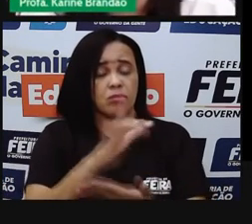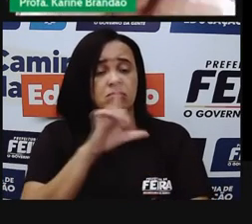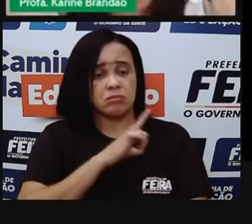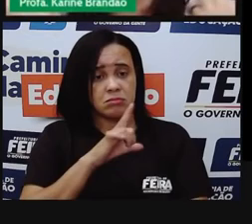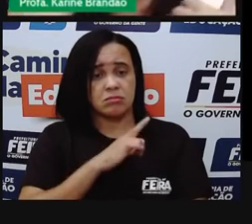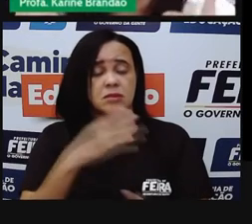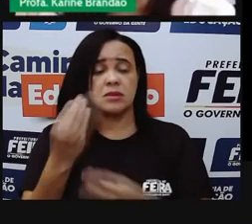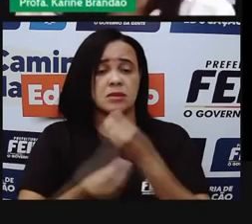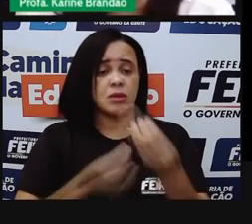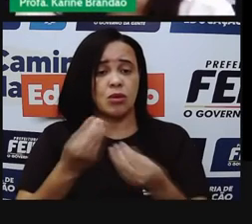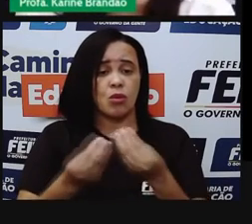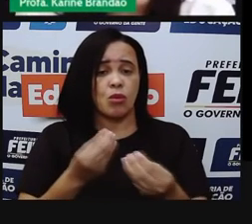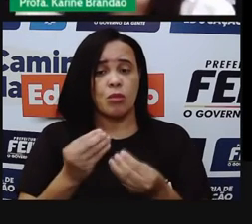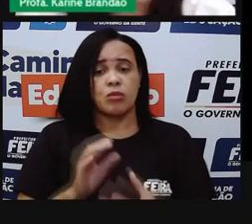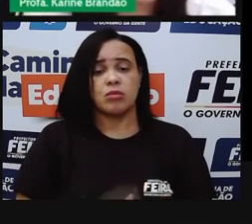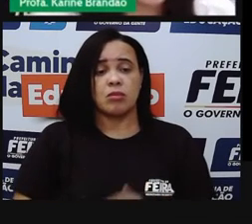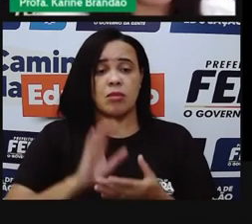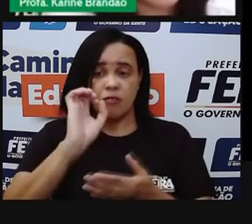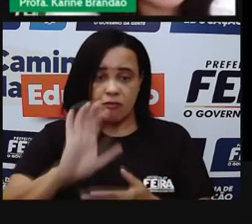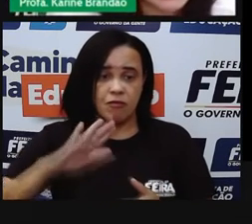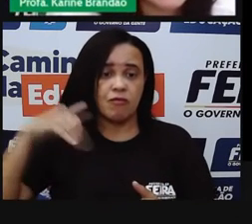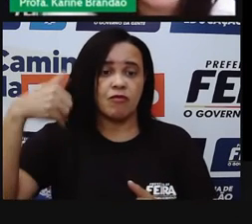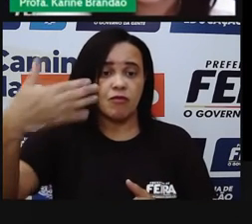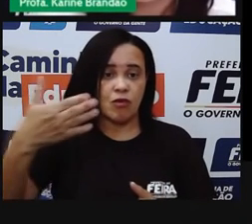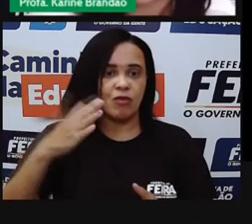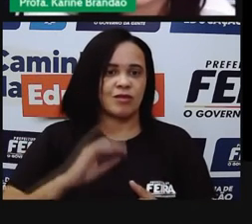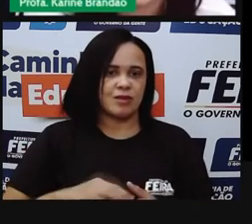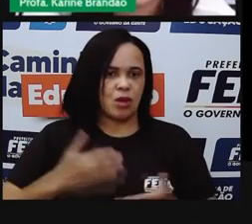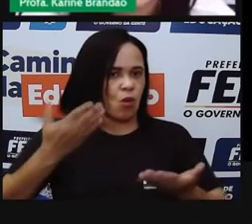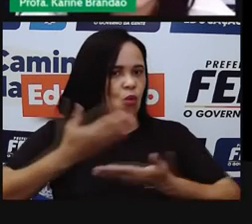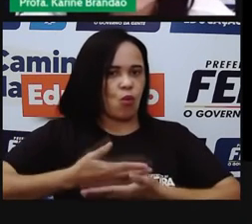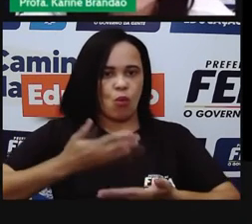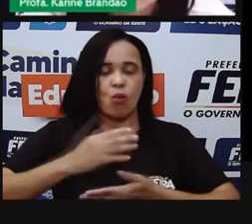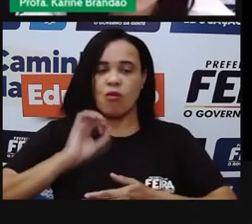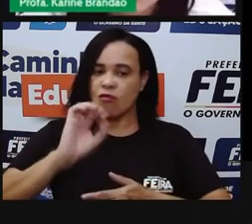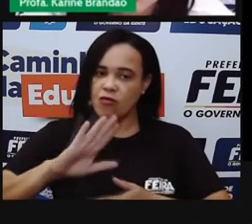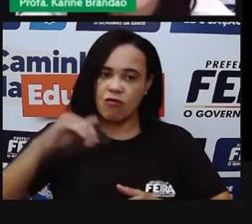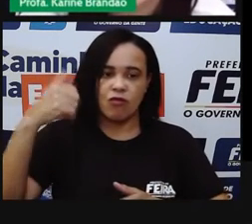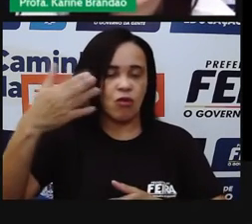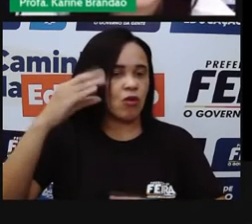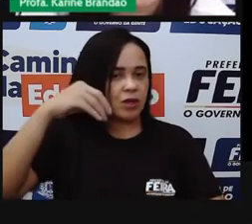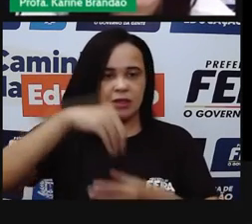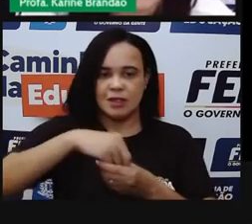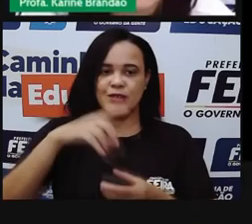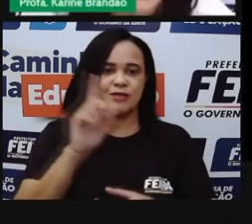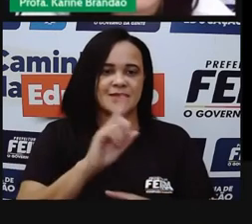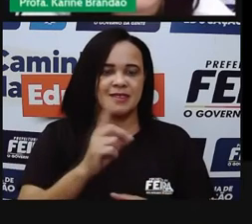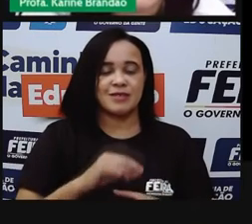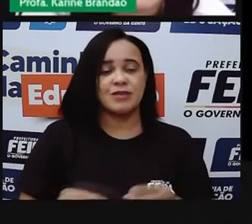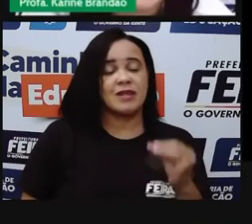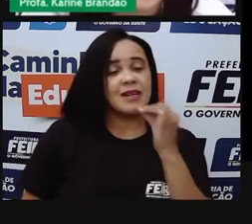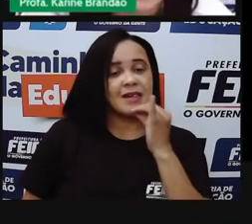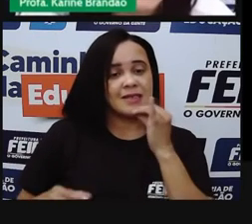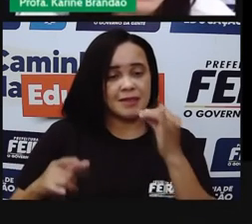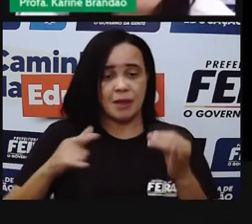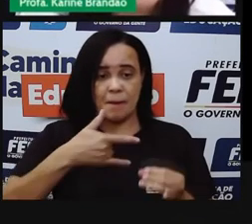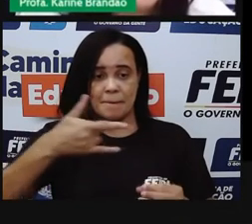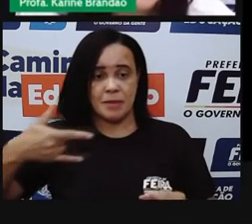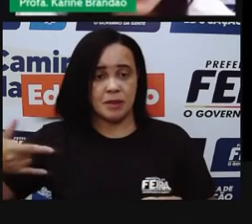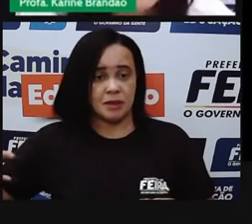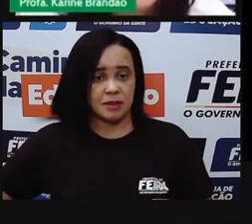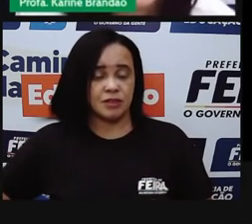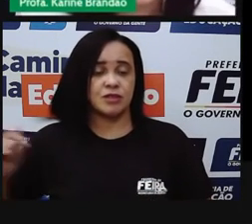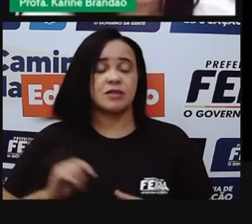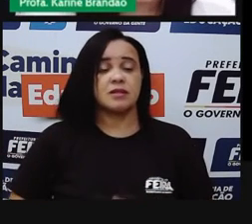do espermatozoide vai ser fora do corpo dos pais. Como, por exemplo, aqui nos anfíbios, por exemplo, nos peixes, tem esse